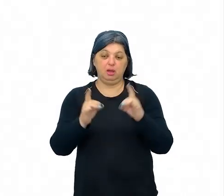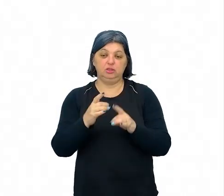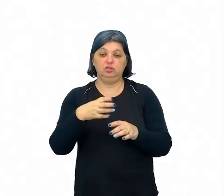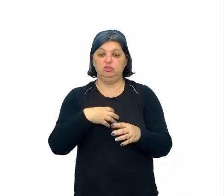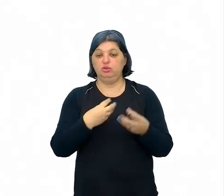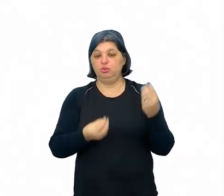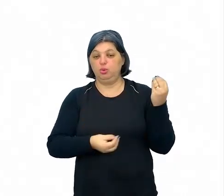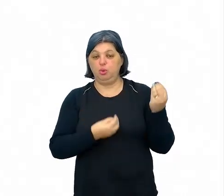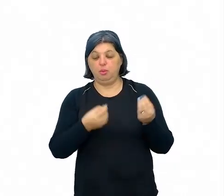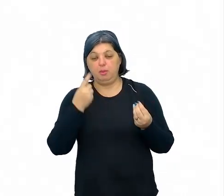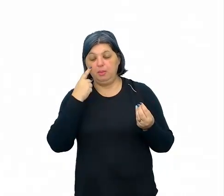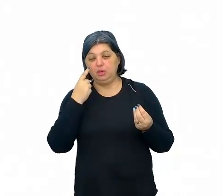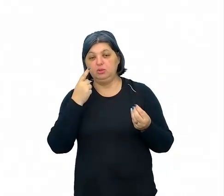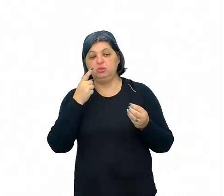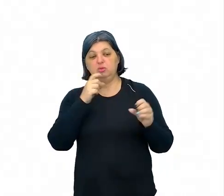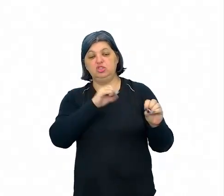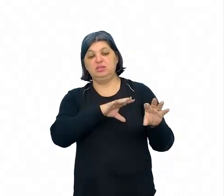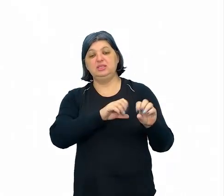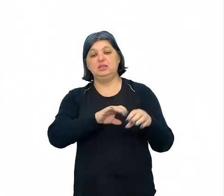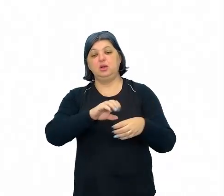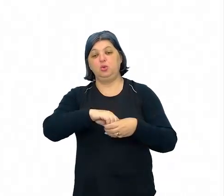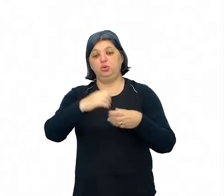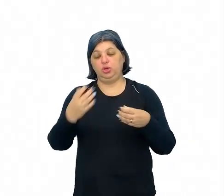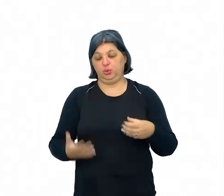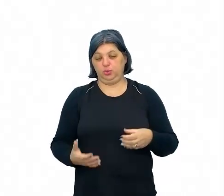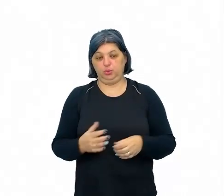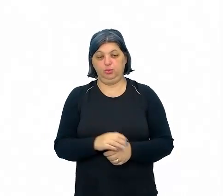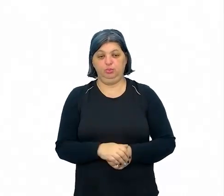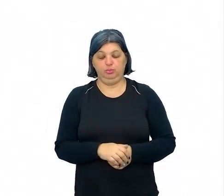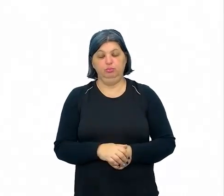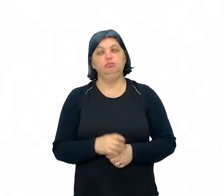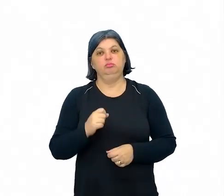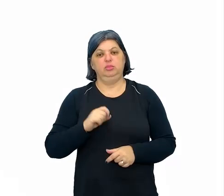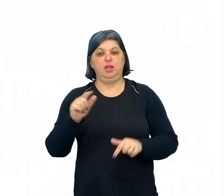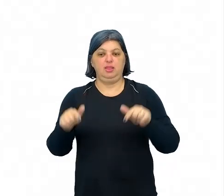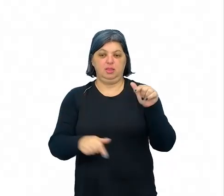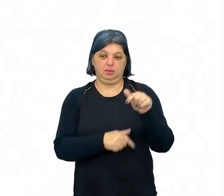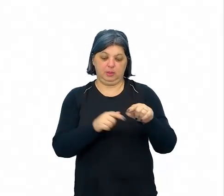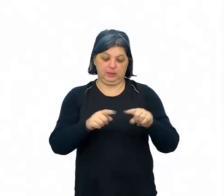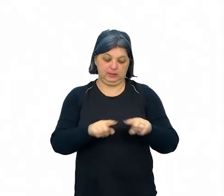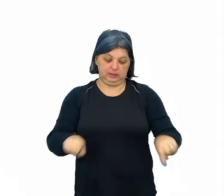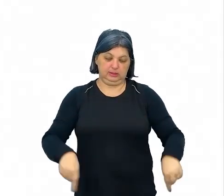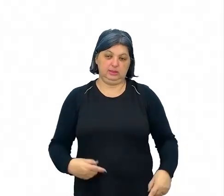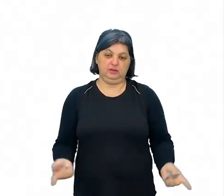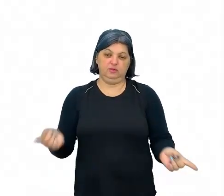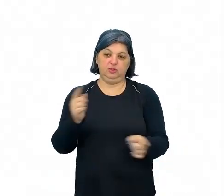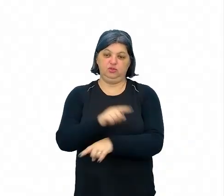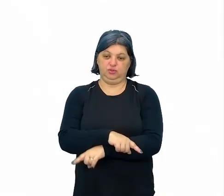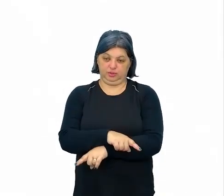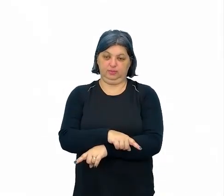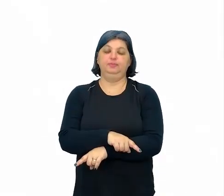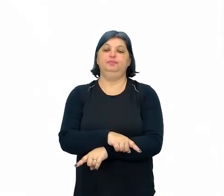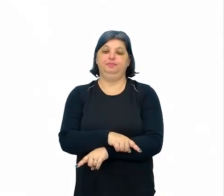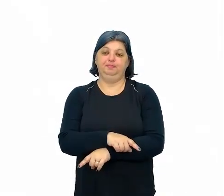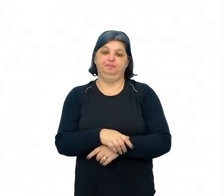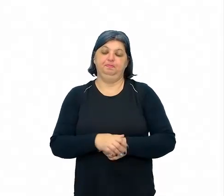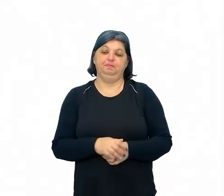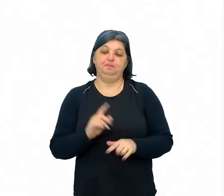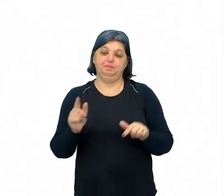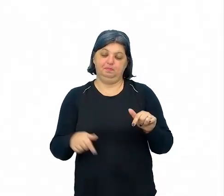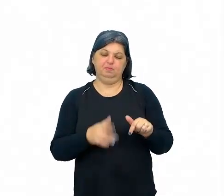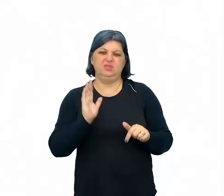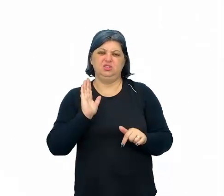esses conteúdos, né? Nós podemos trabalhar ali com a sala de aula invertida, que a gente trouxe bastante aqui, com